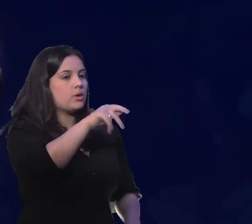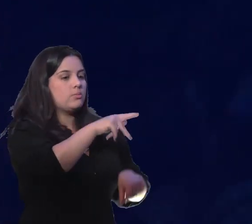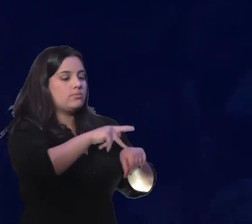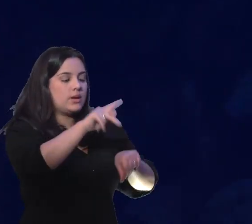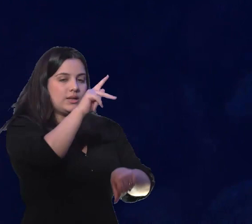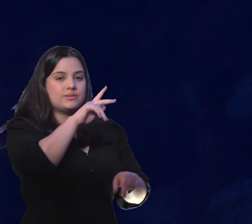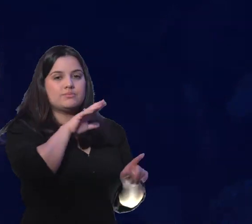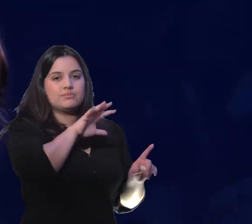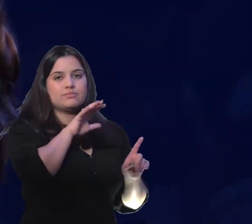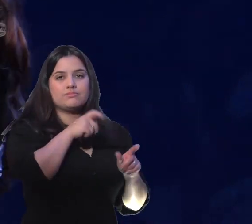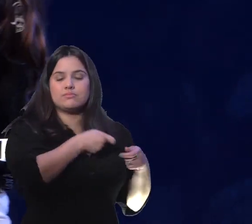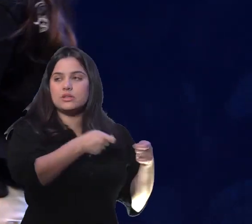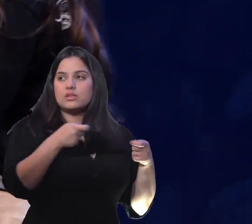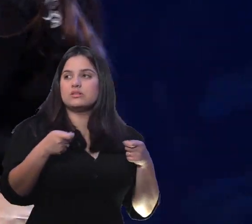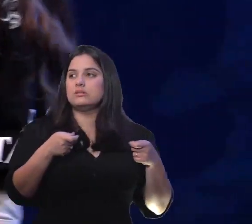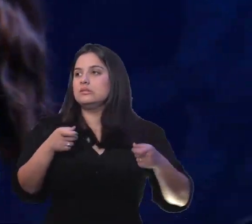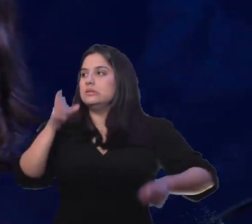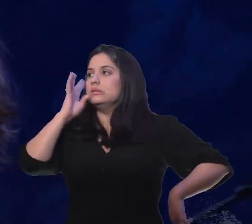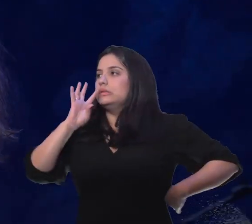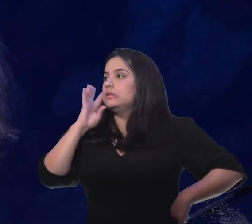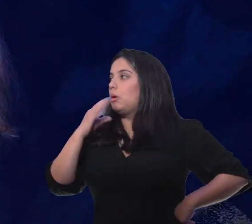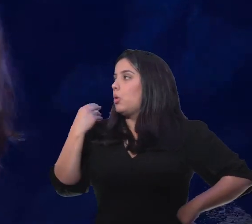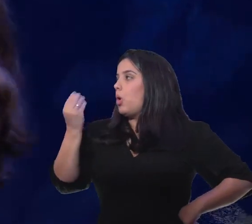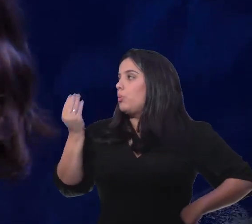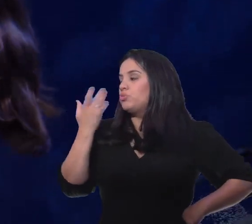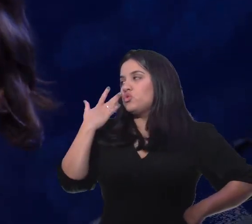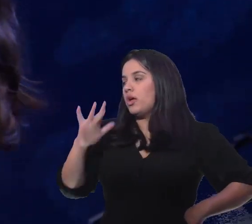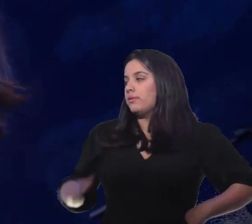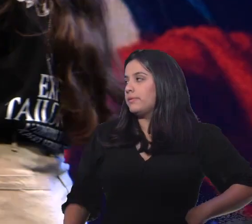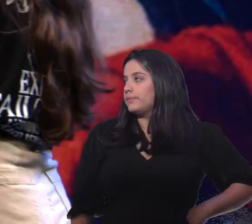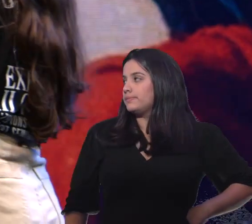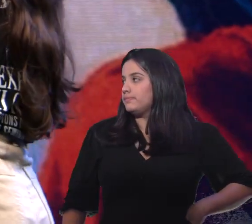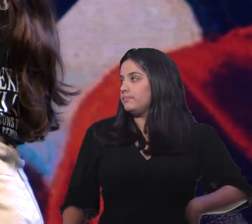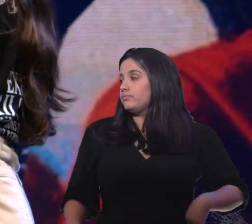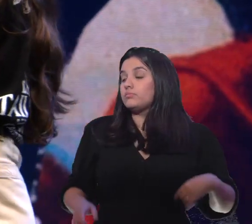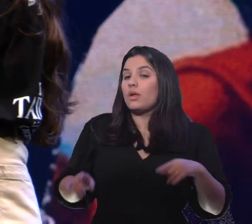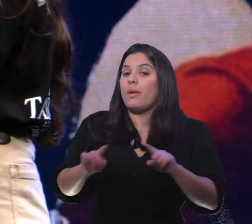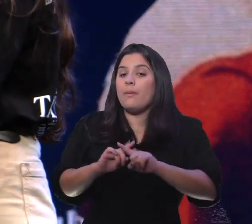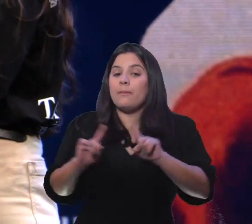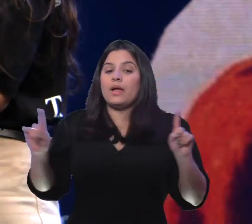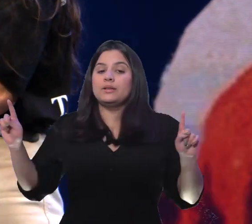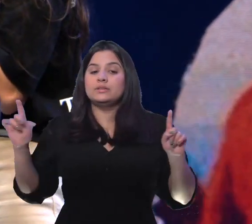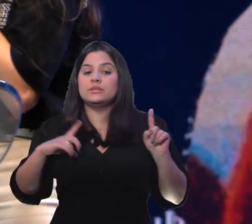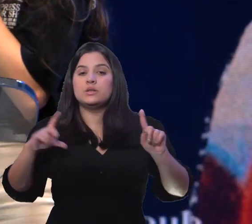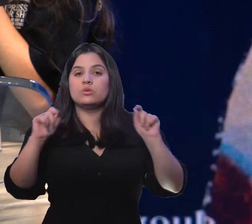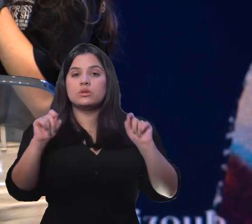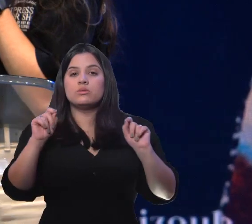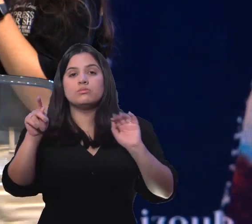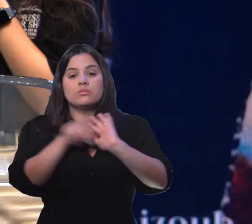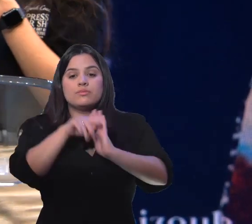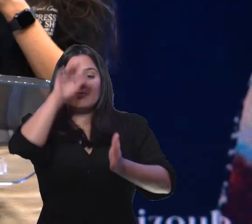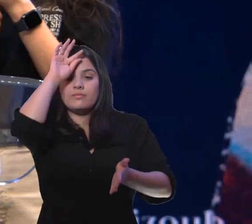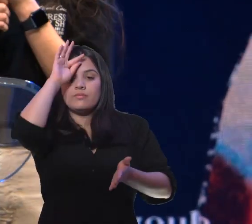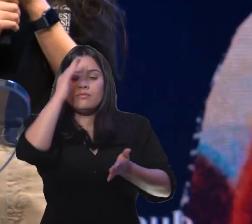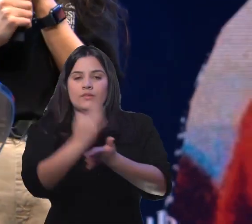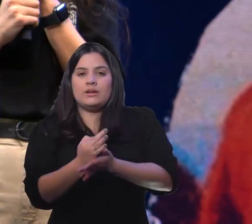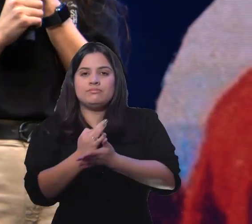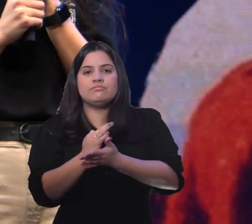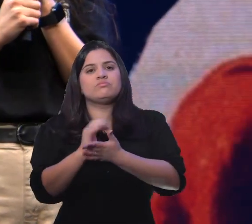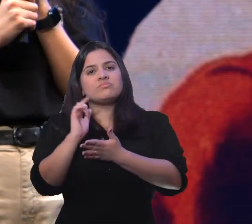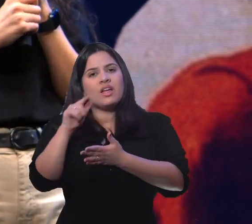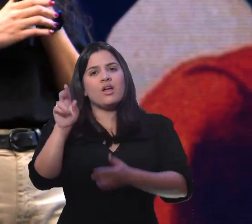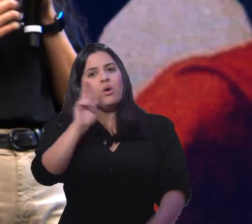tipo: legal, Deus. Como isso vai acontecer? Eu não sei. Mas isso envolve o quê? Fé. Isso